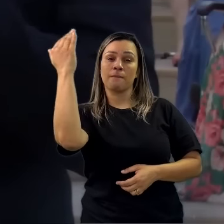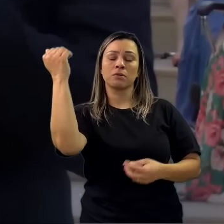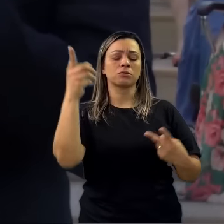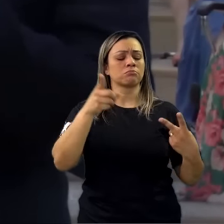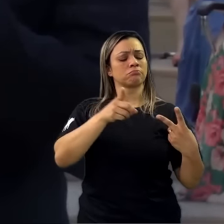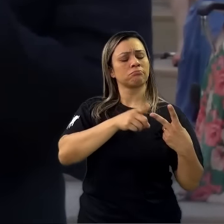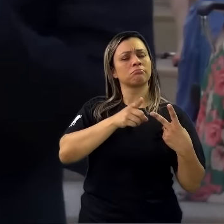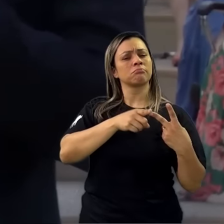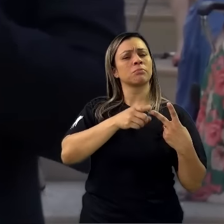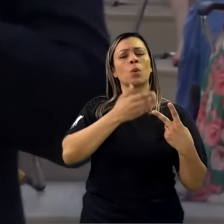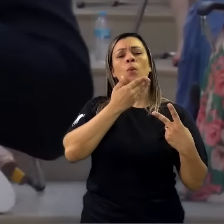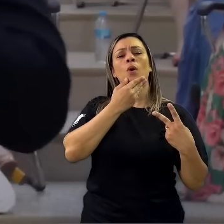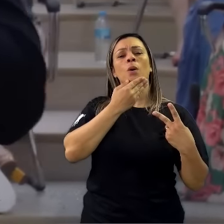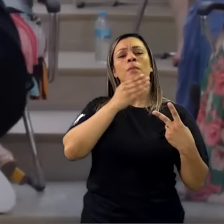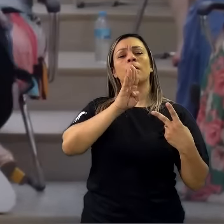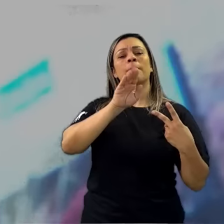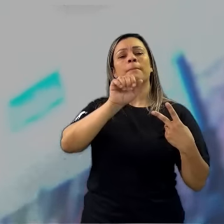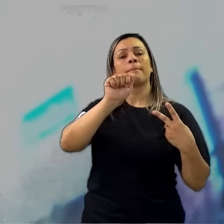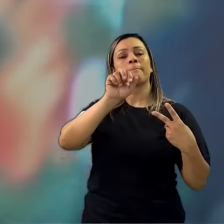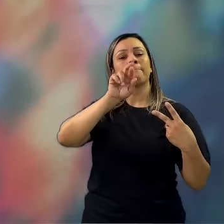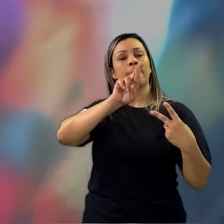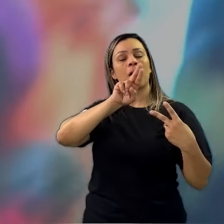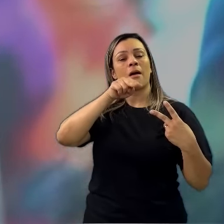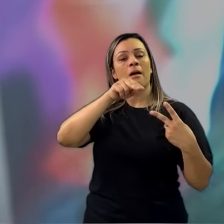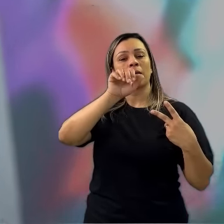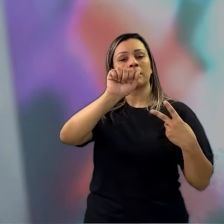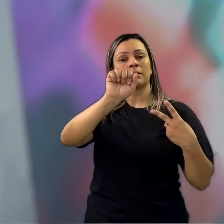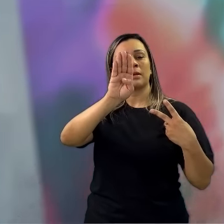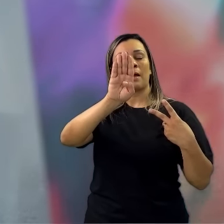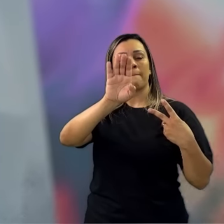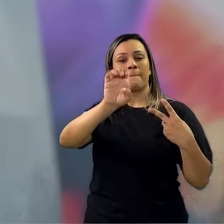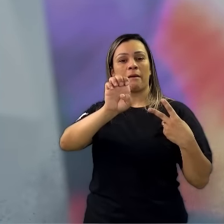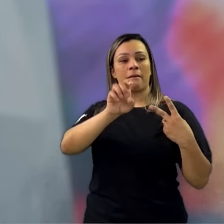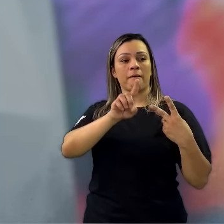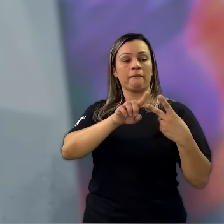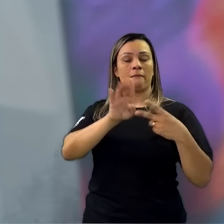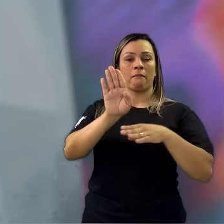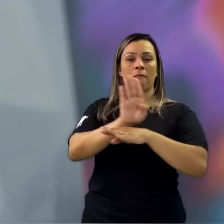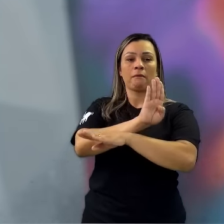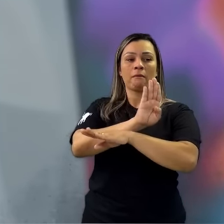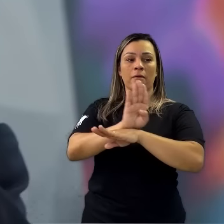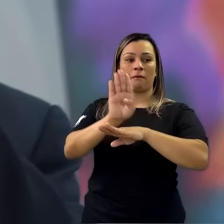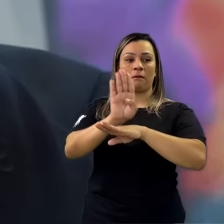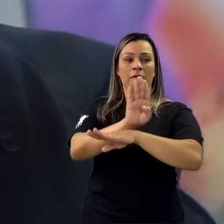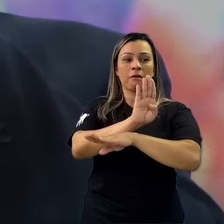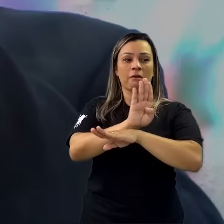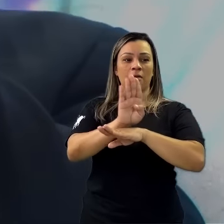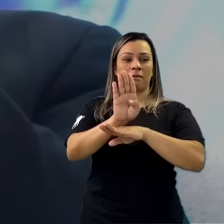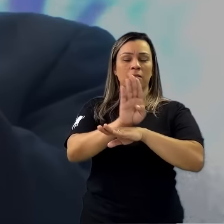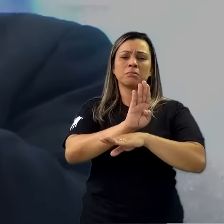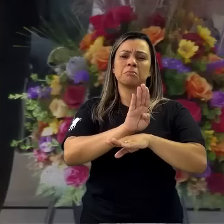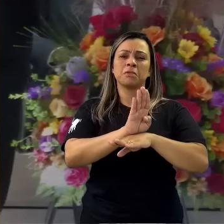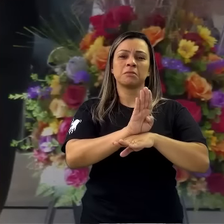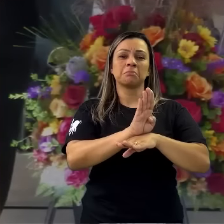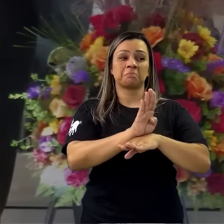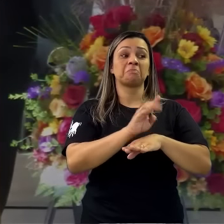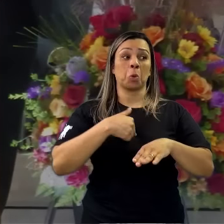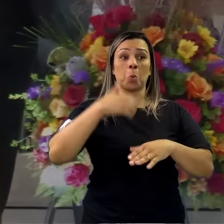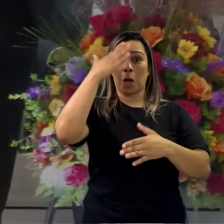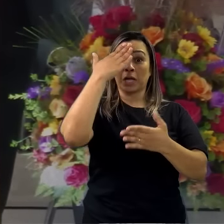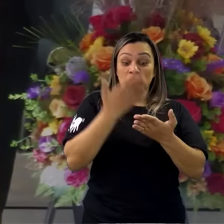irmão eu tô para dizer que ainda este ano no mês nove do ano que nós estamos tem crente que aqui ainda não ouviu falar o nome